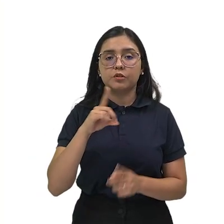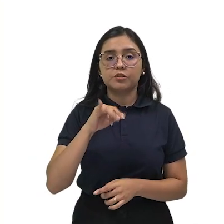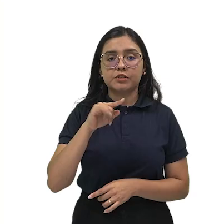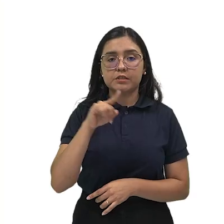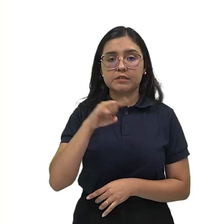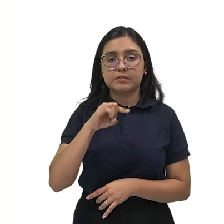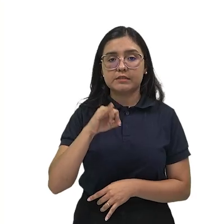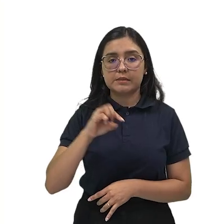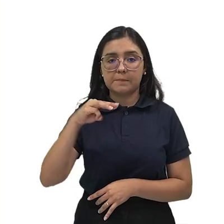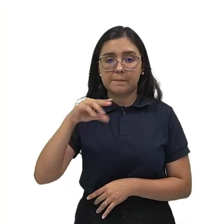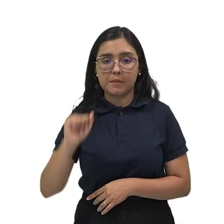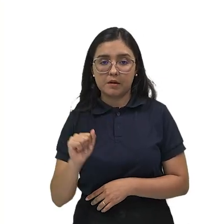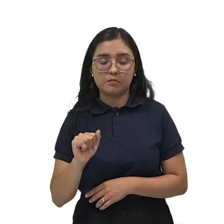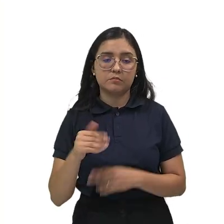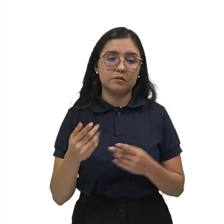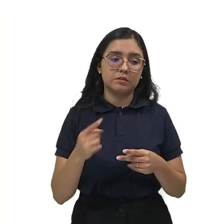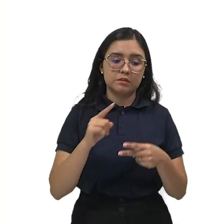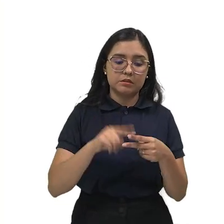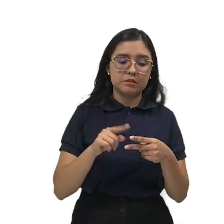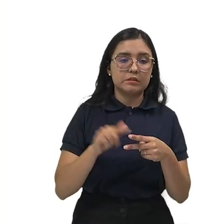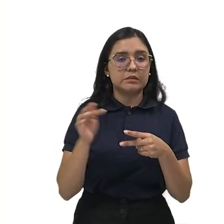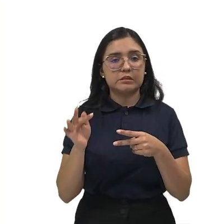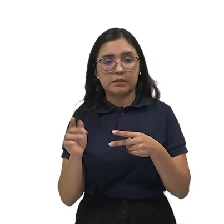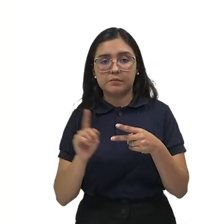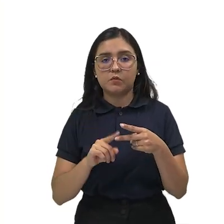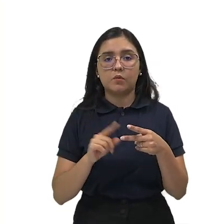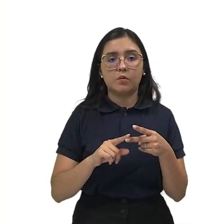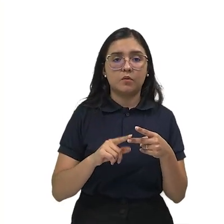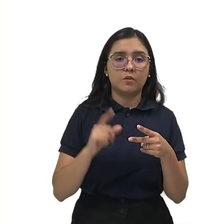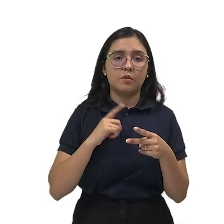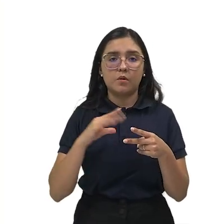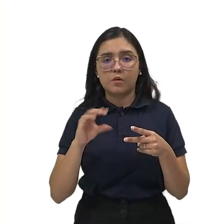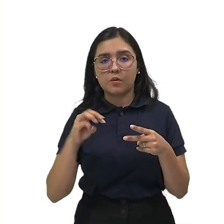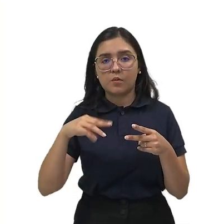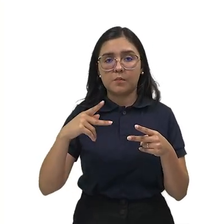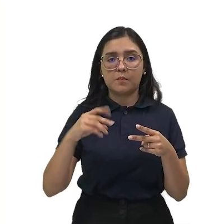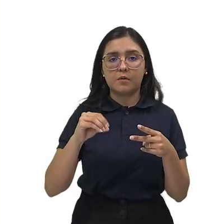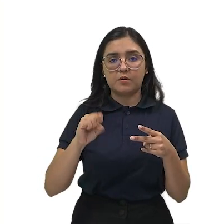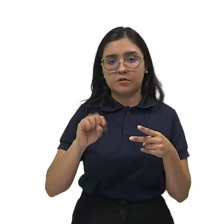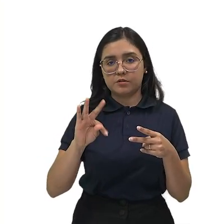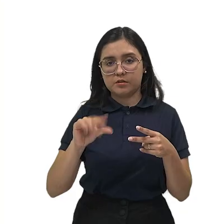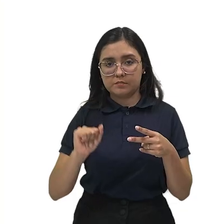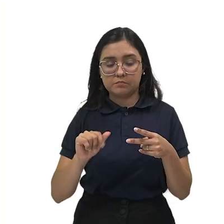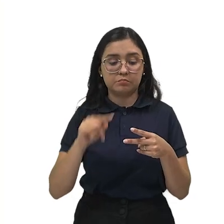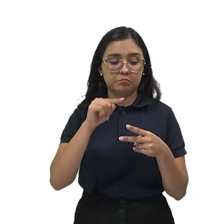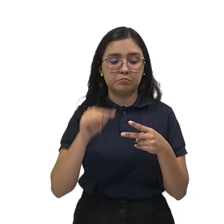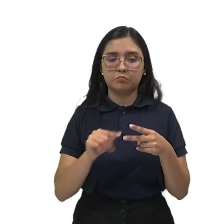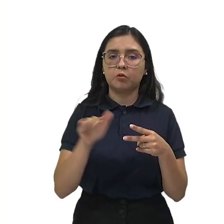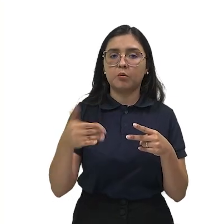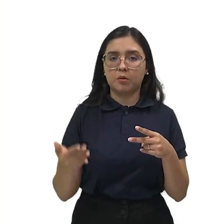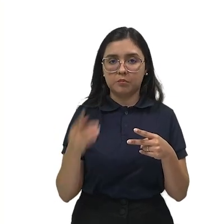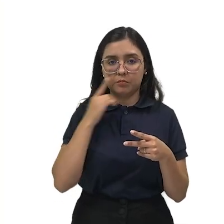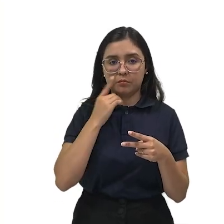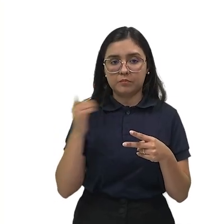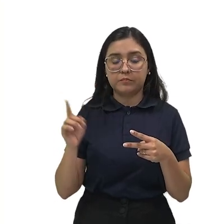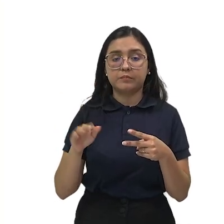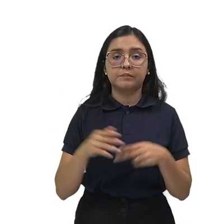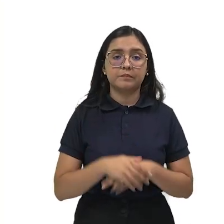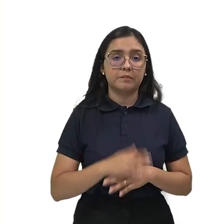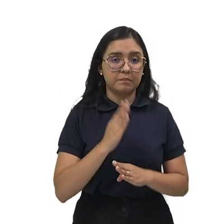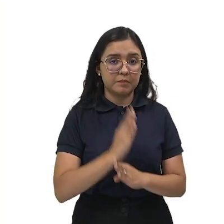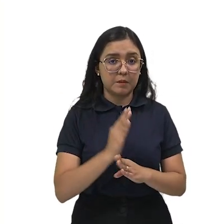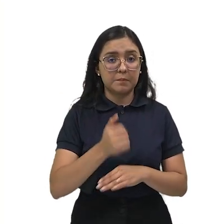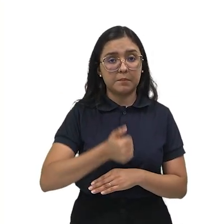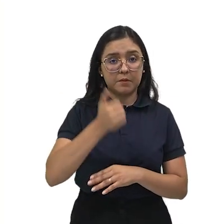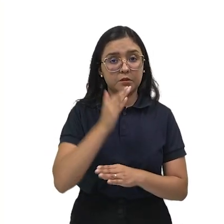dízima periódica simples ou composta, porque nós vimos as duas coisas, certo? Então, se você tem que